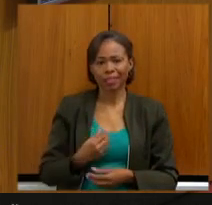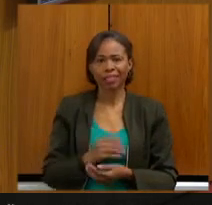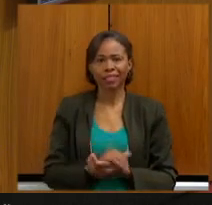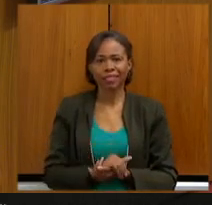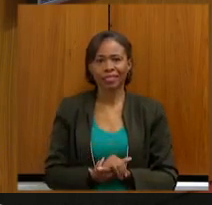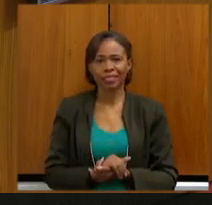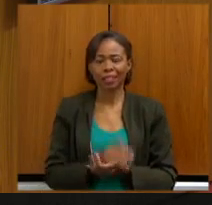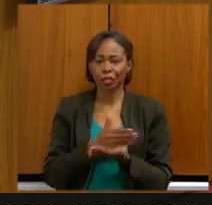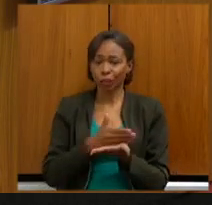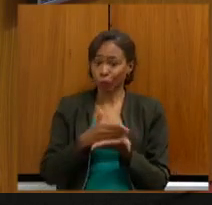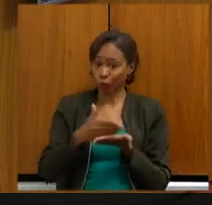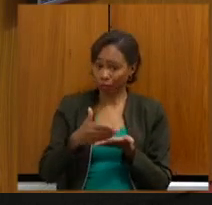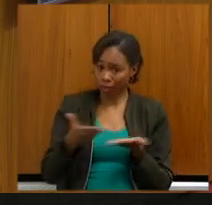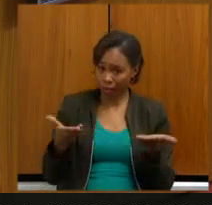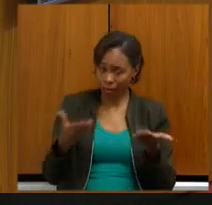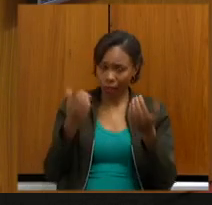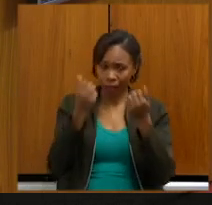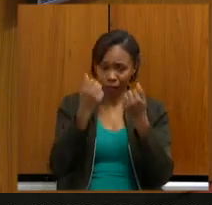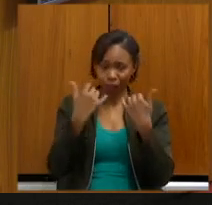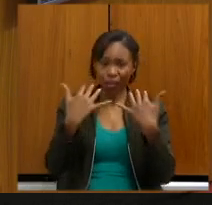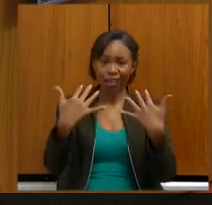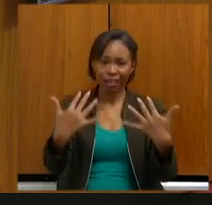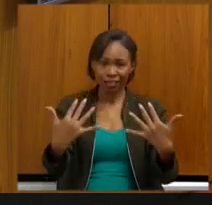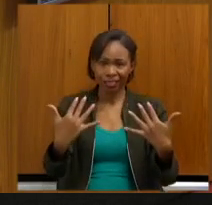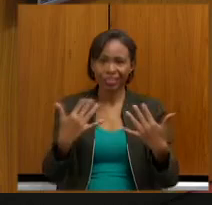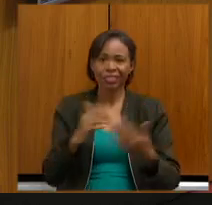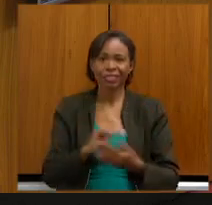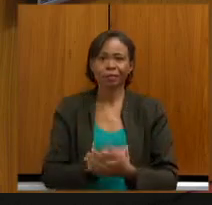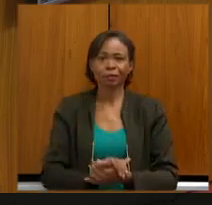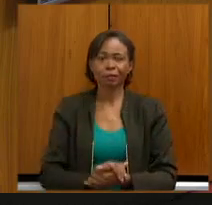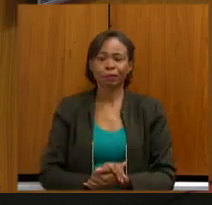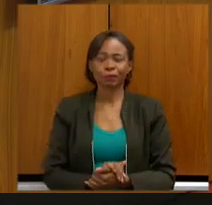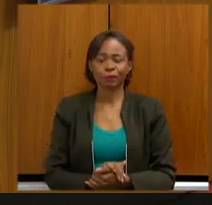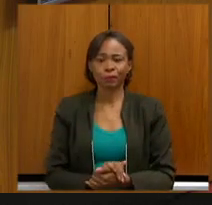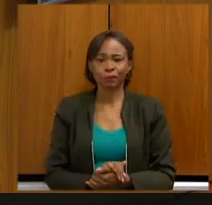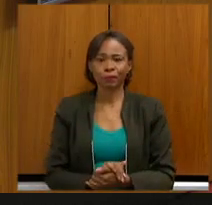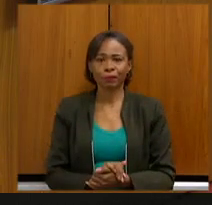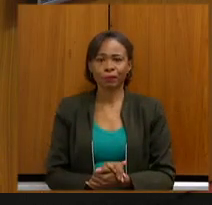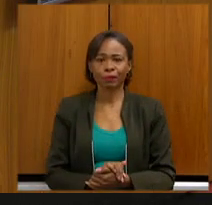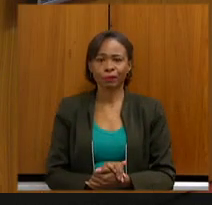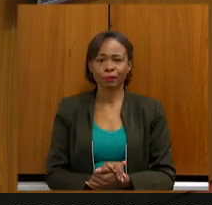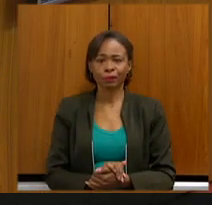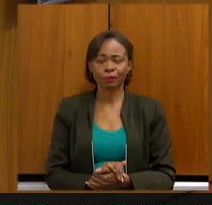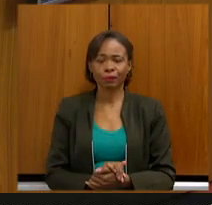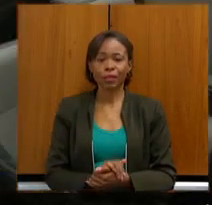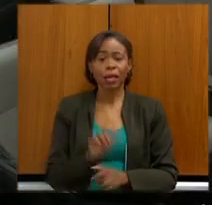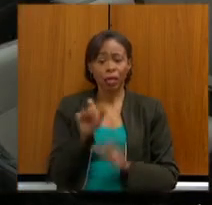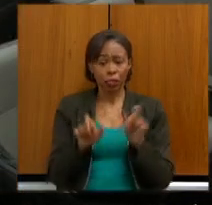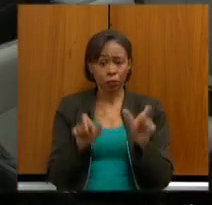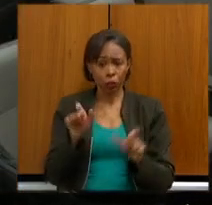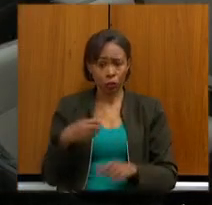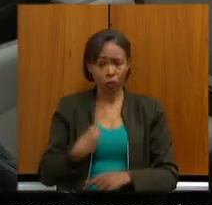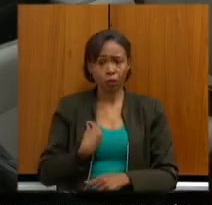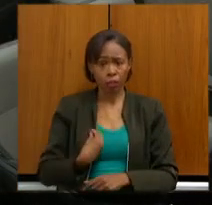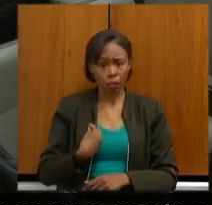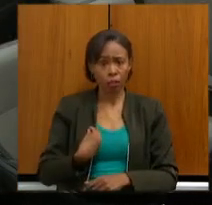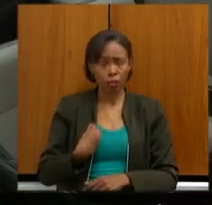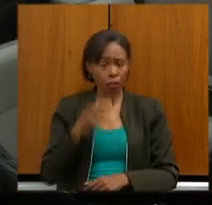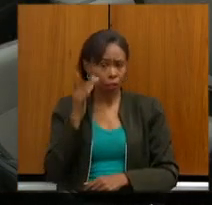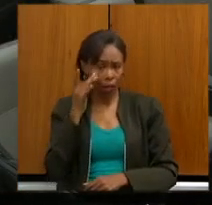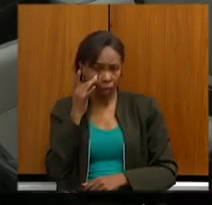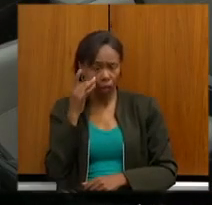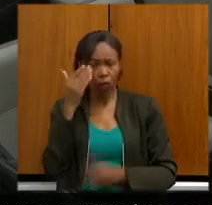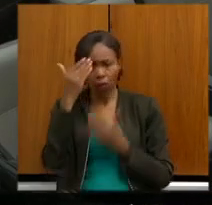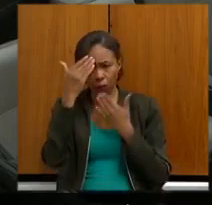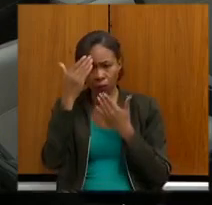agora nós vamos começar a nossa audiência já queria não só agradecer as pessoas estão aqui presencialmente mas se